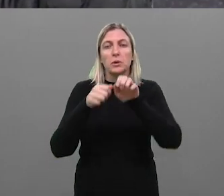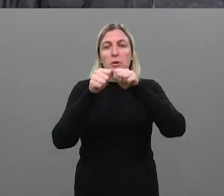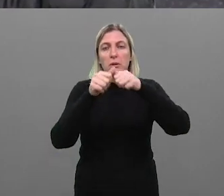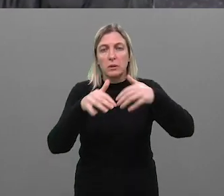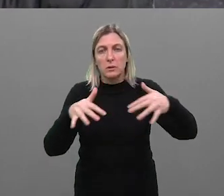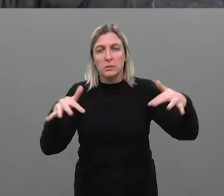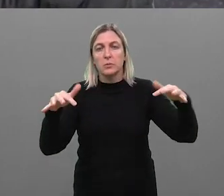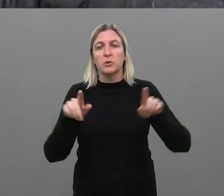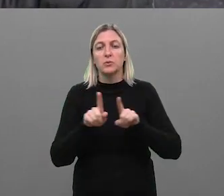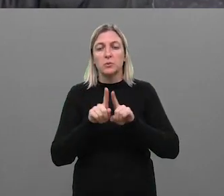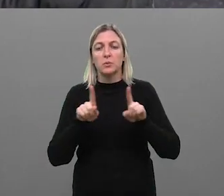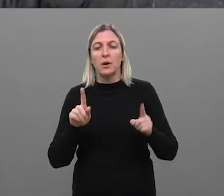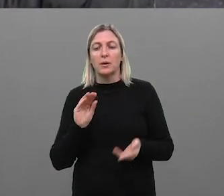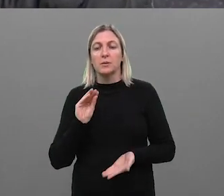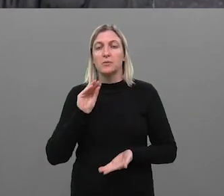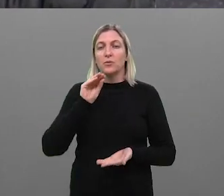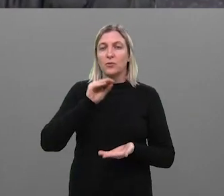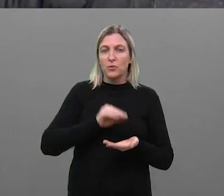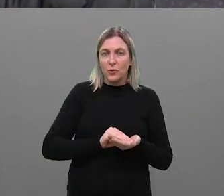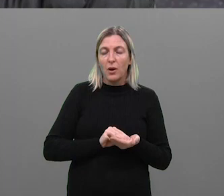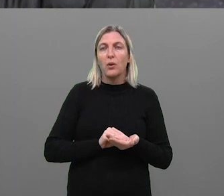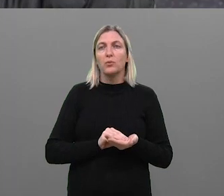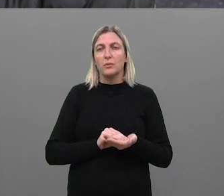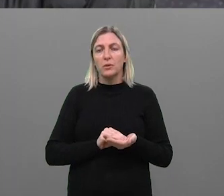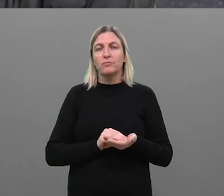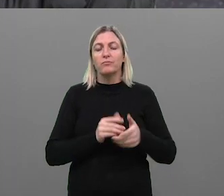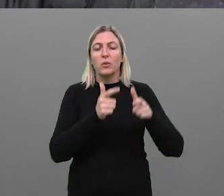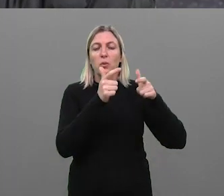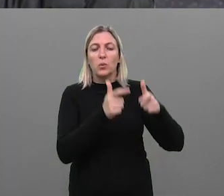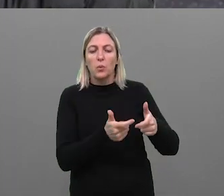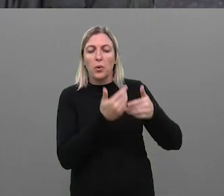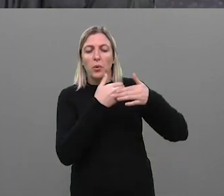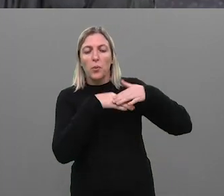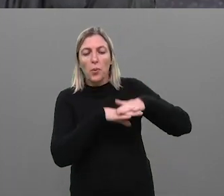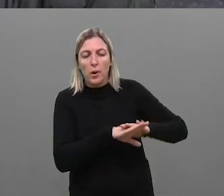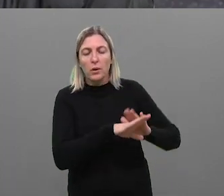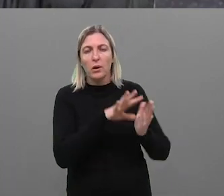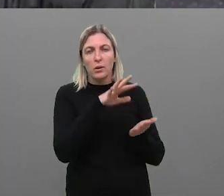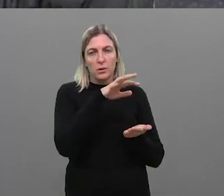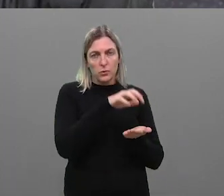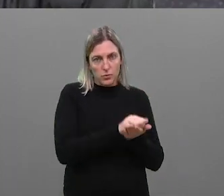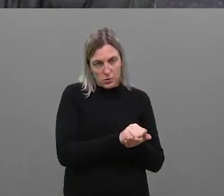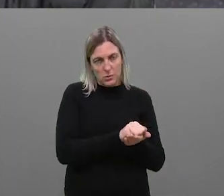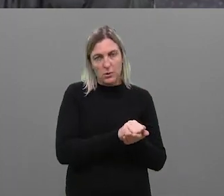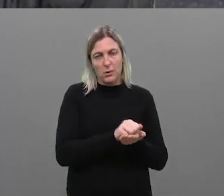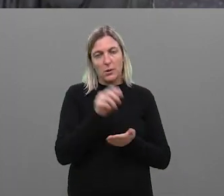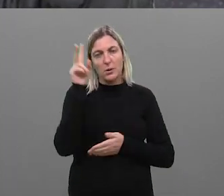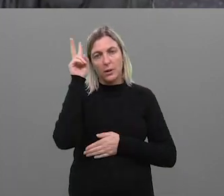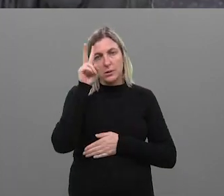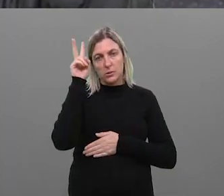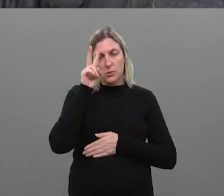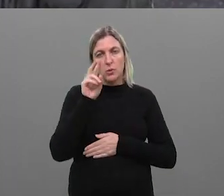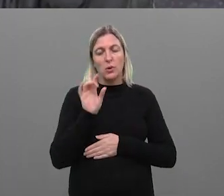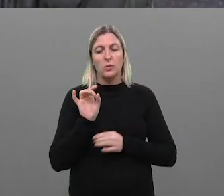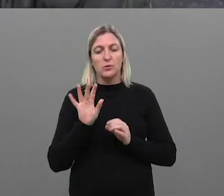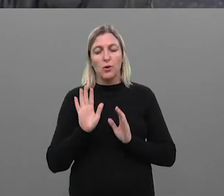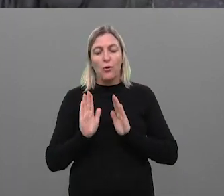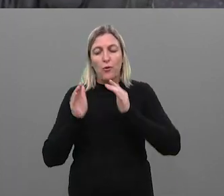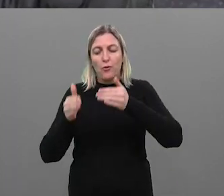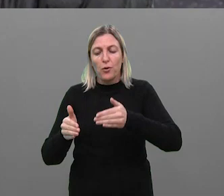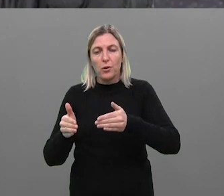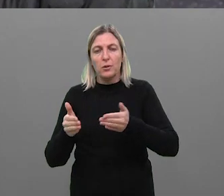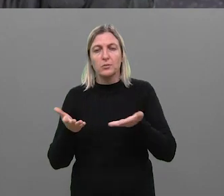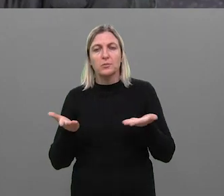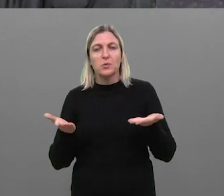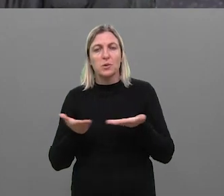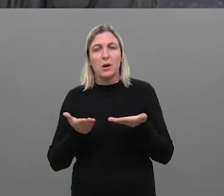dos músicos no entanto o nosso Nossa memória musical é meio colocado como um segundo plano a gente